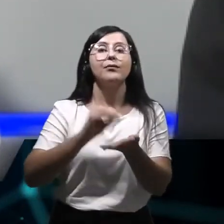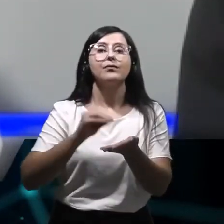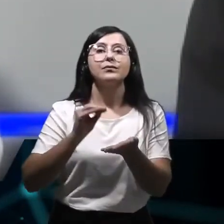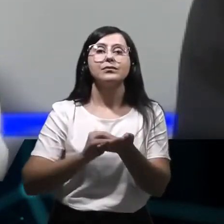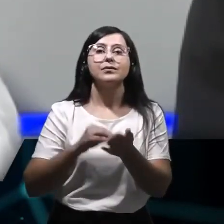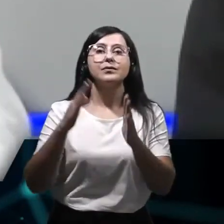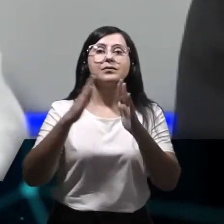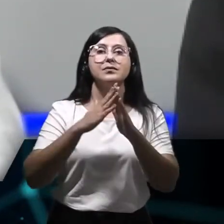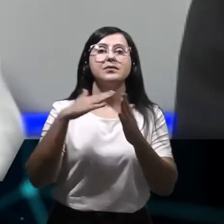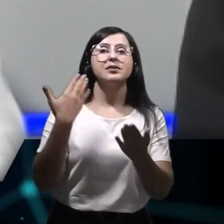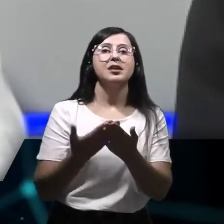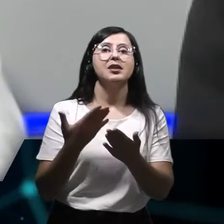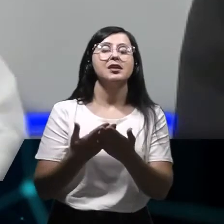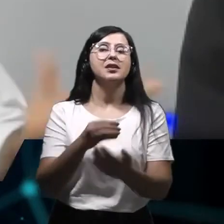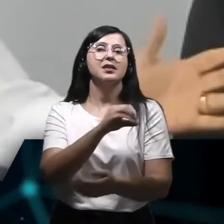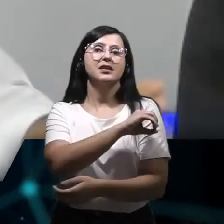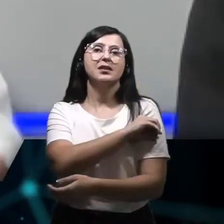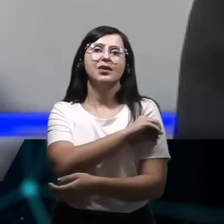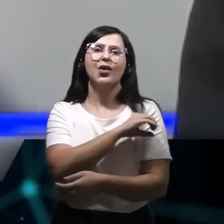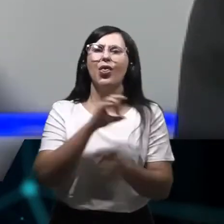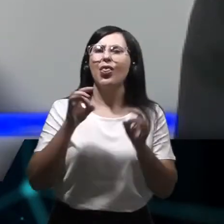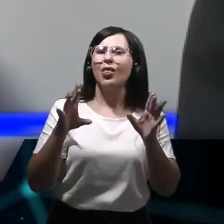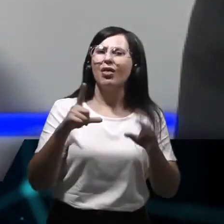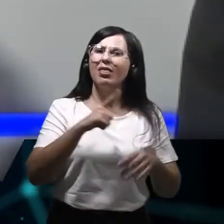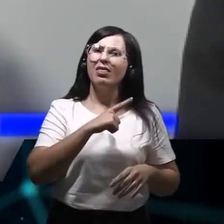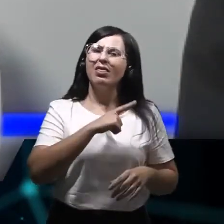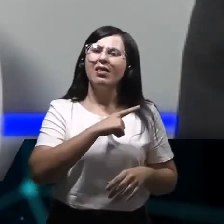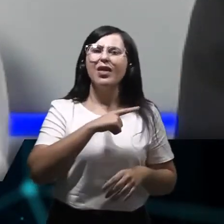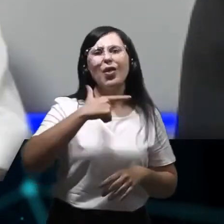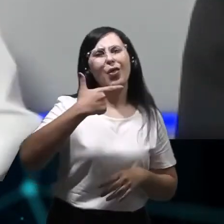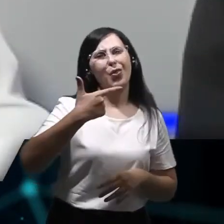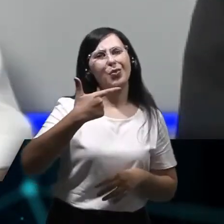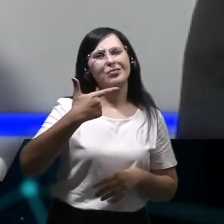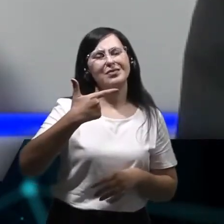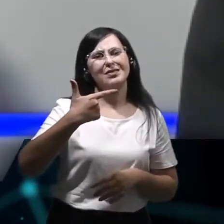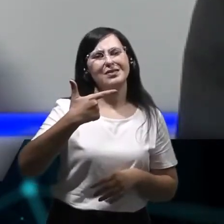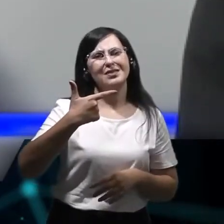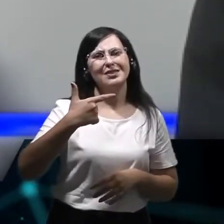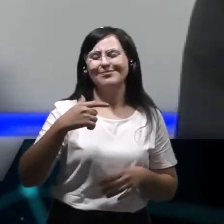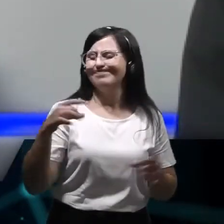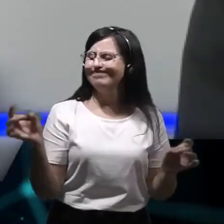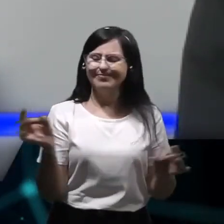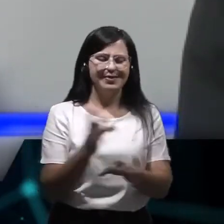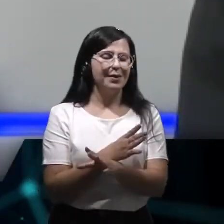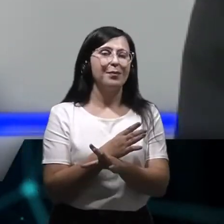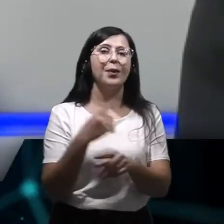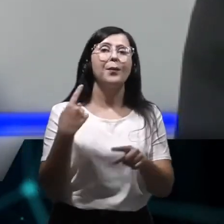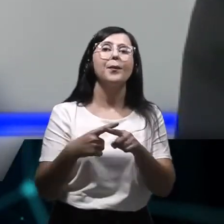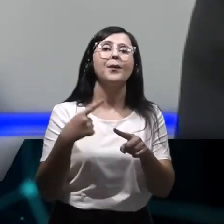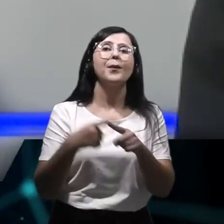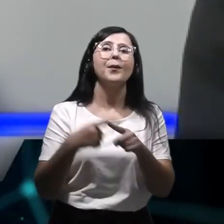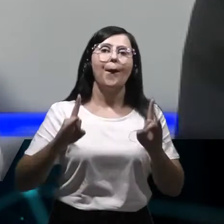aqui, 2 creches tem no município de Brejo, que é da gestão de vocês, que não termina. Isso é uma vergonha. Um prédio daquele